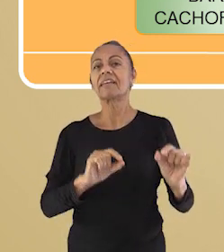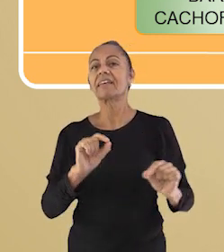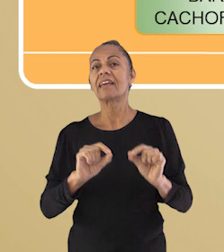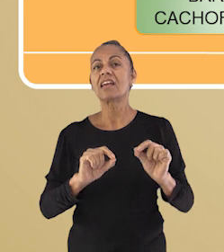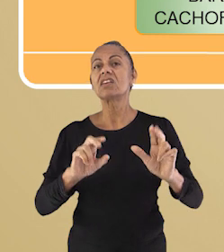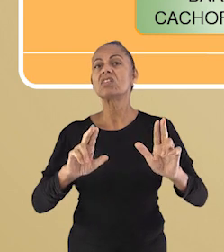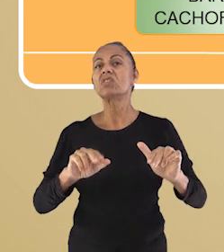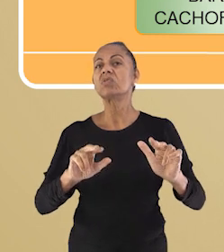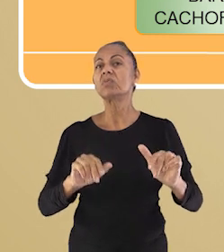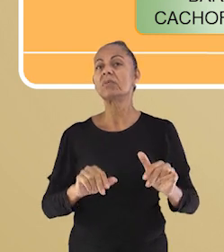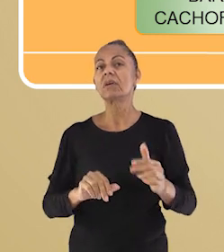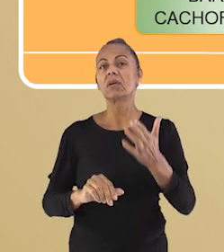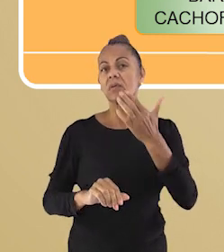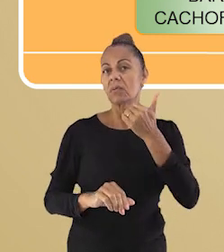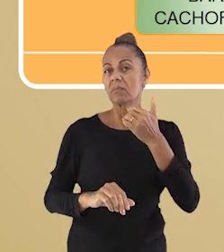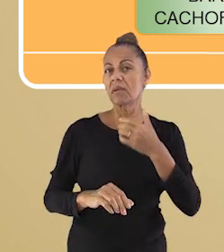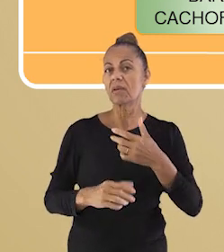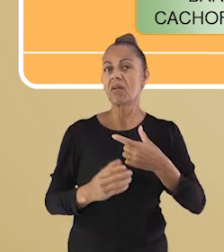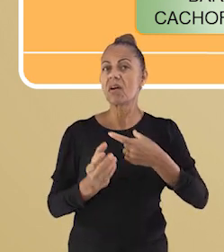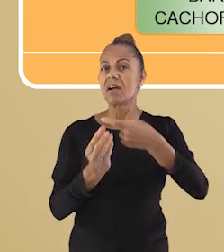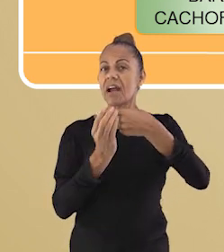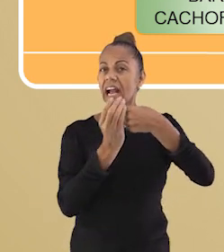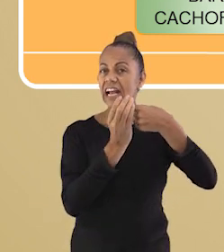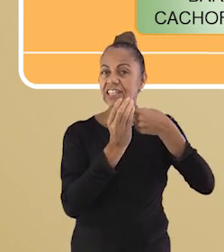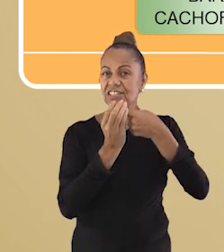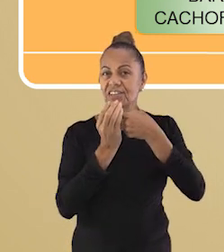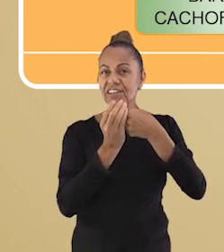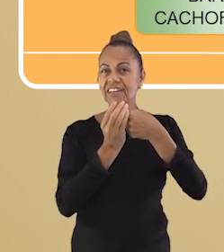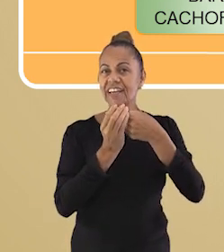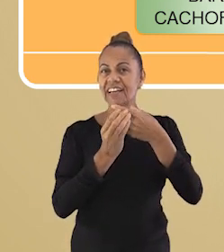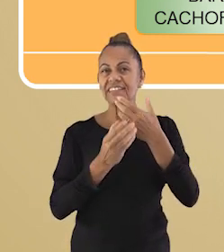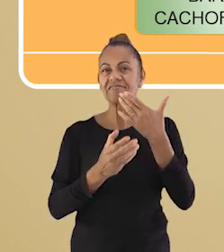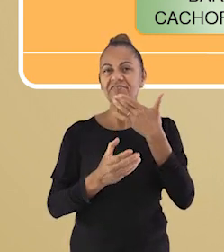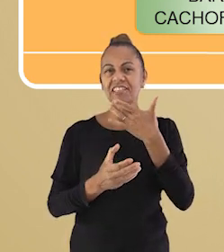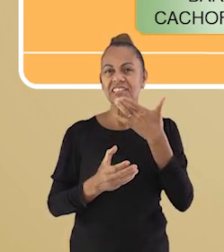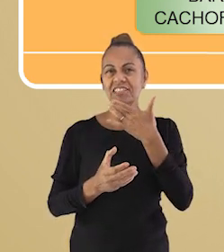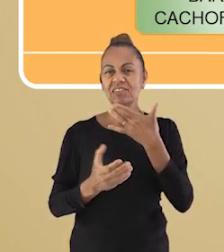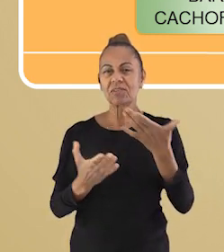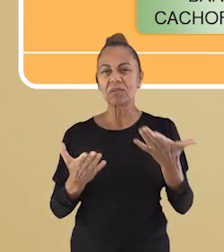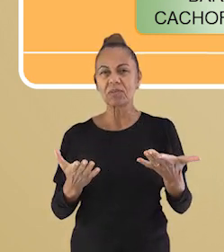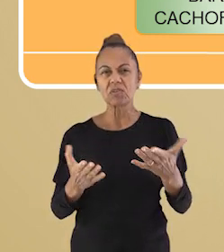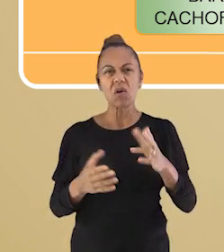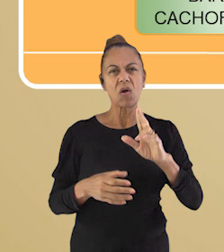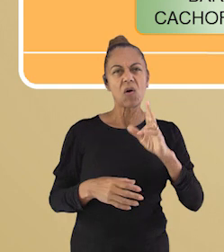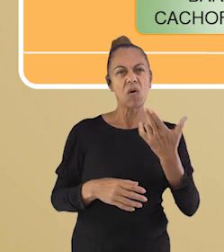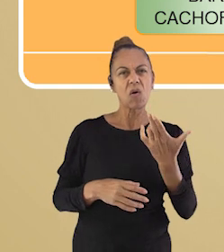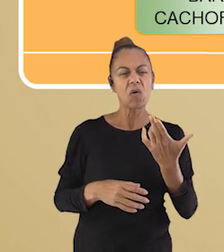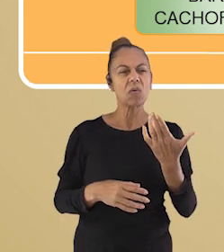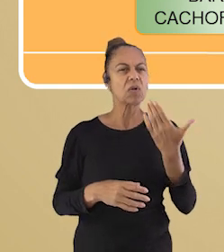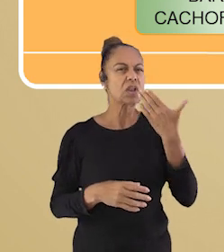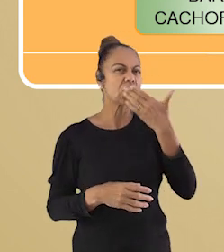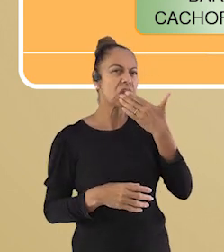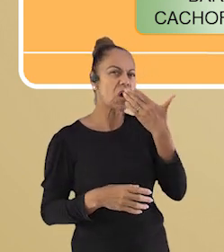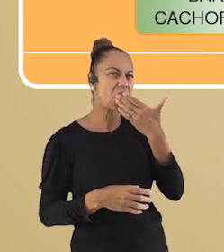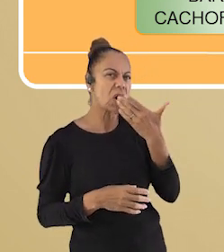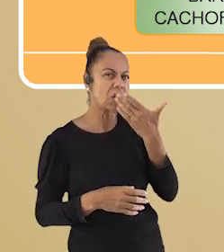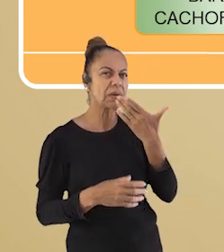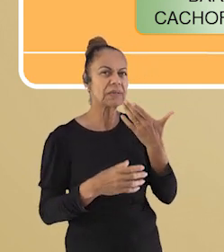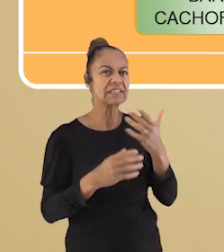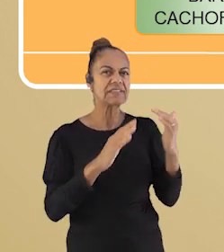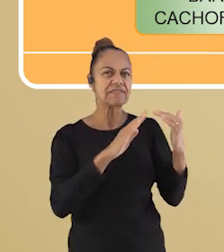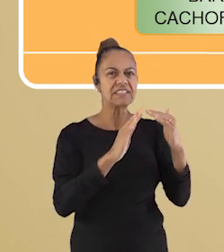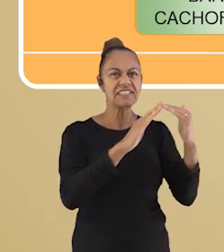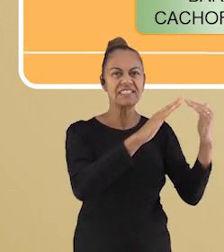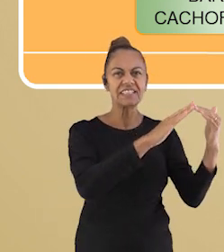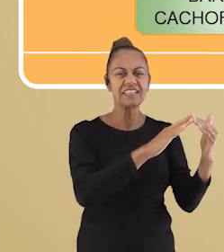Quem nunca aí comeu um delicioso cachorro-quente na pracinha do bairro? Ou nunca encomendou alguns quitutes do